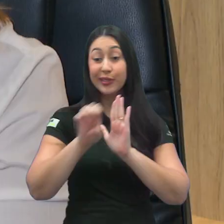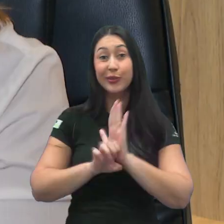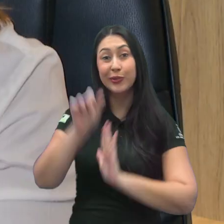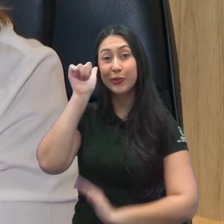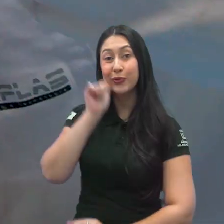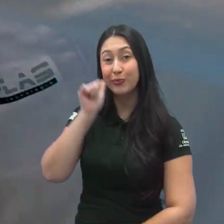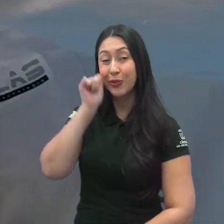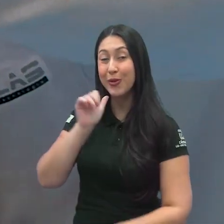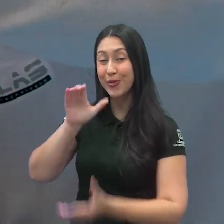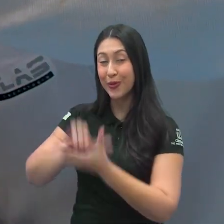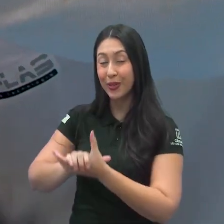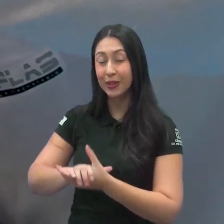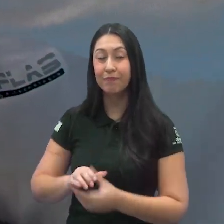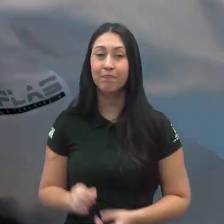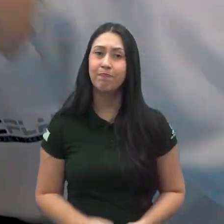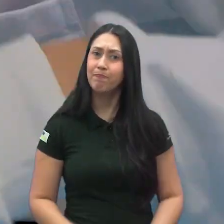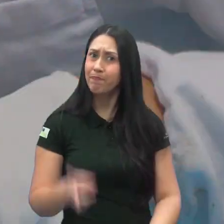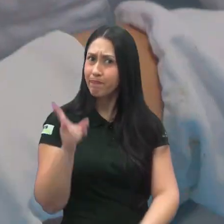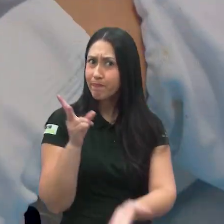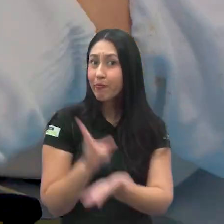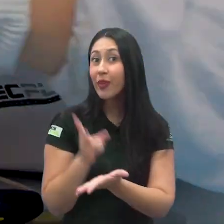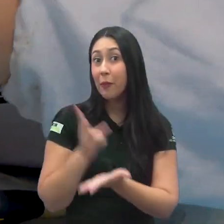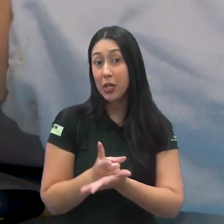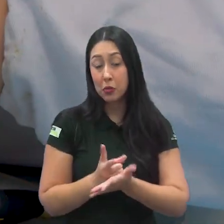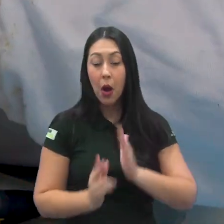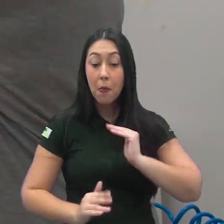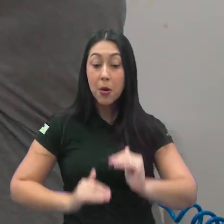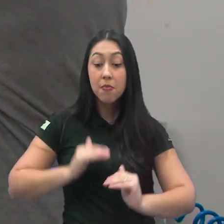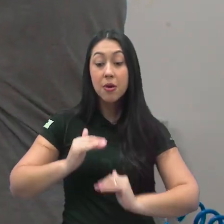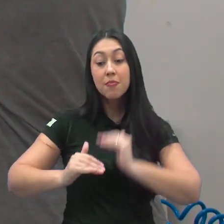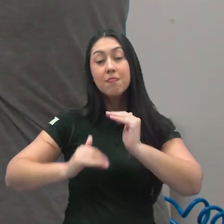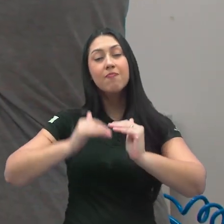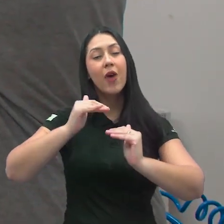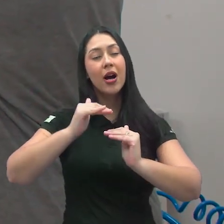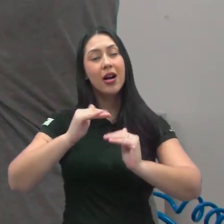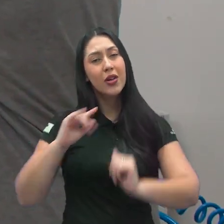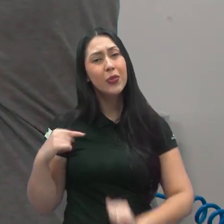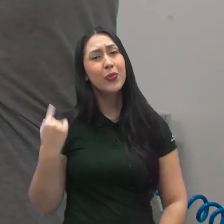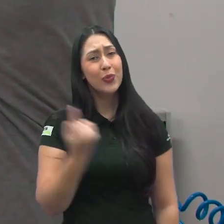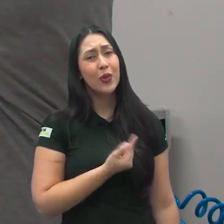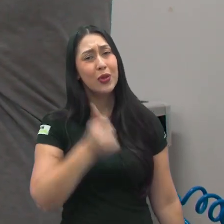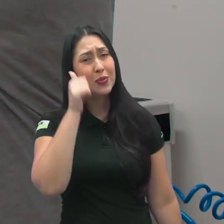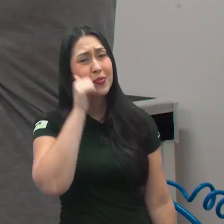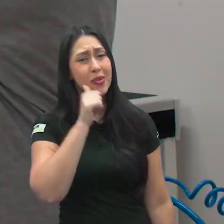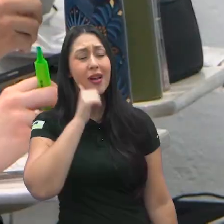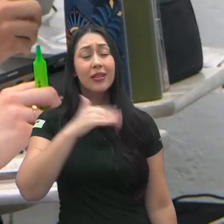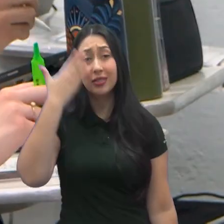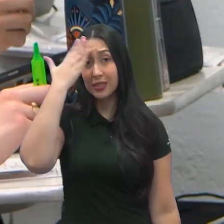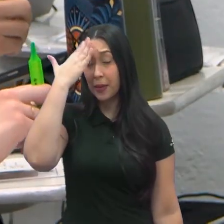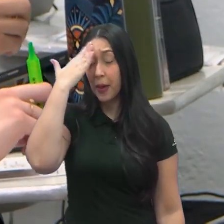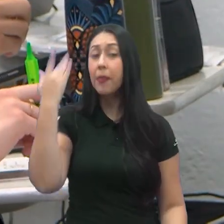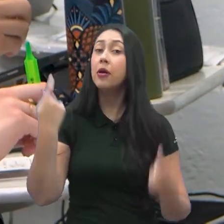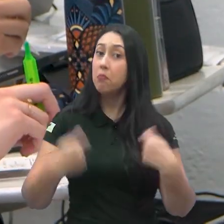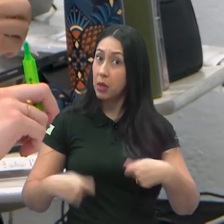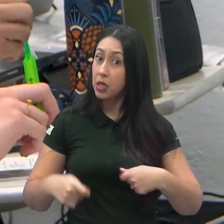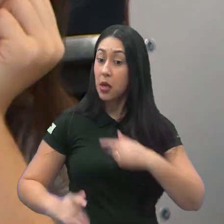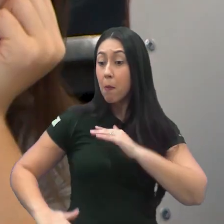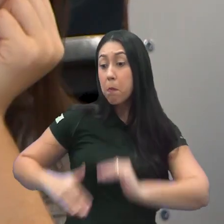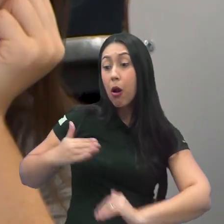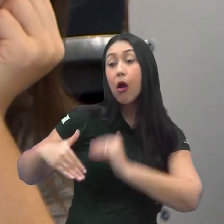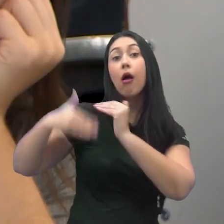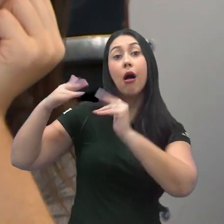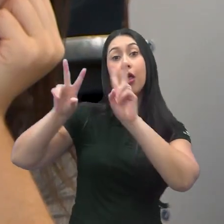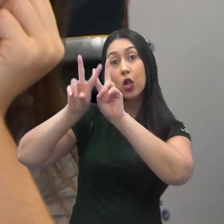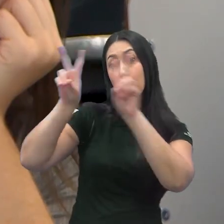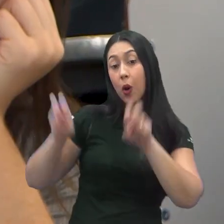Mulher Casada. Mesmo diante desses progressos, nós mulheres sabemos que ainda é preciso avançar no que diz respeito